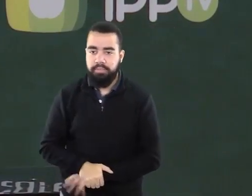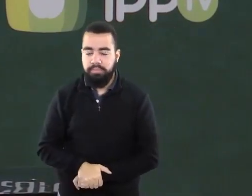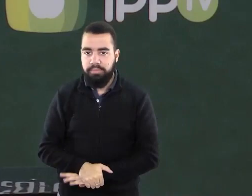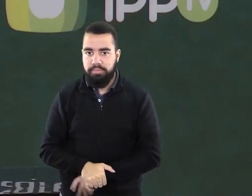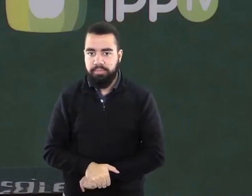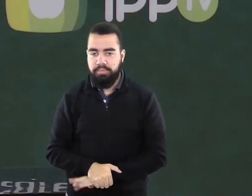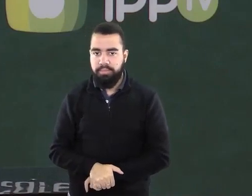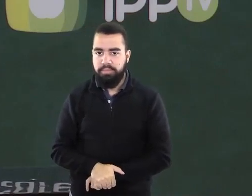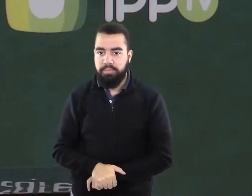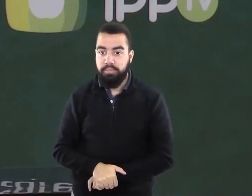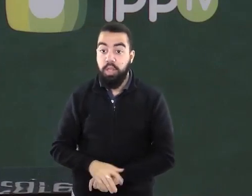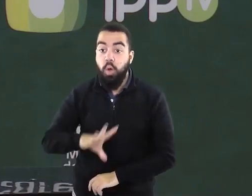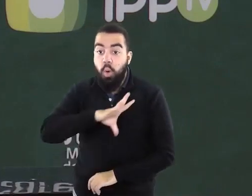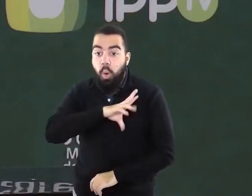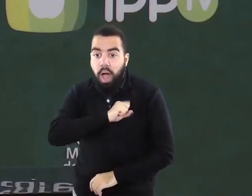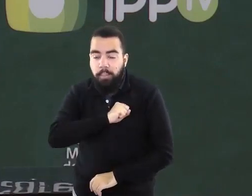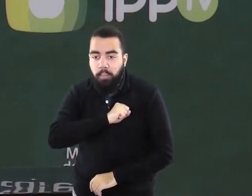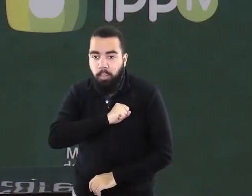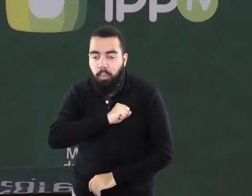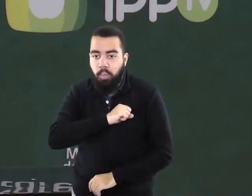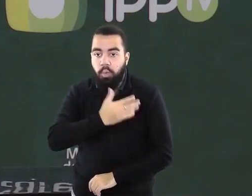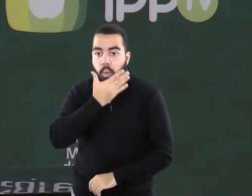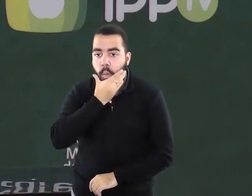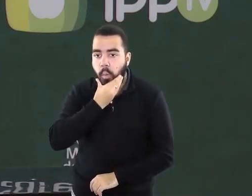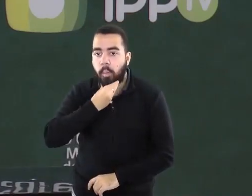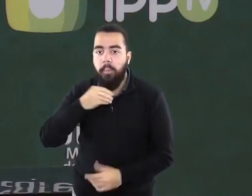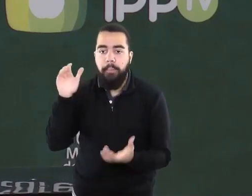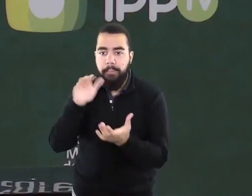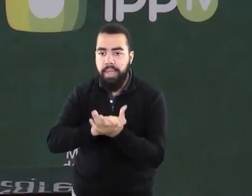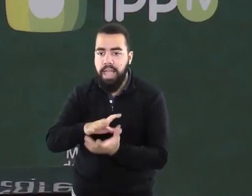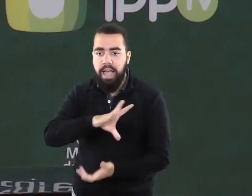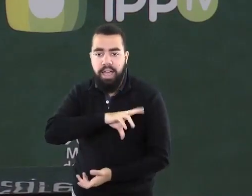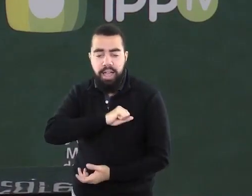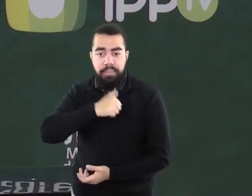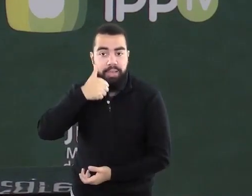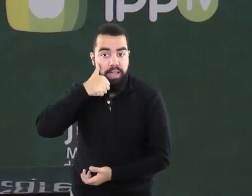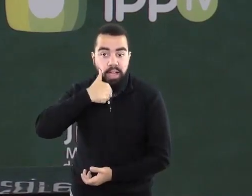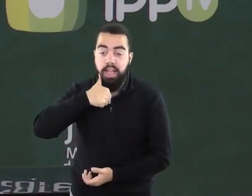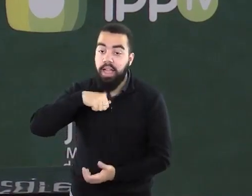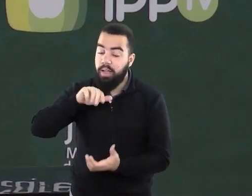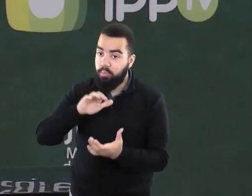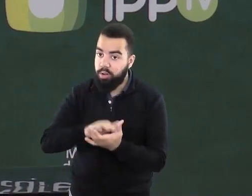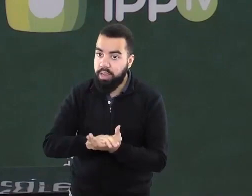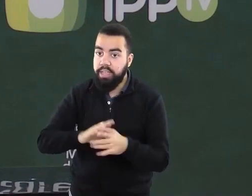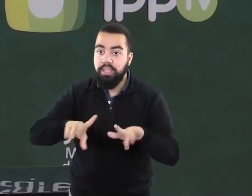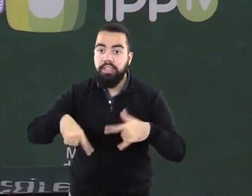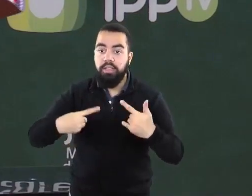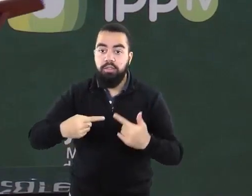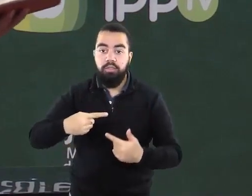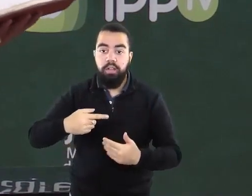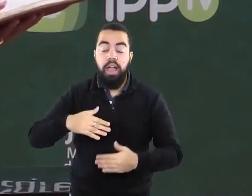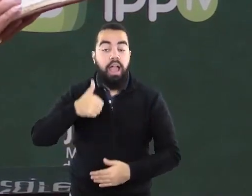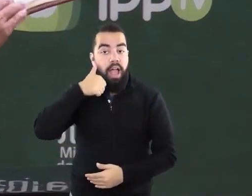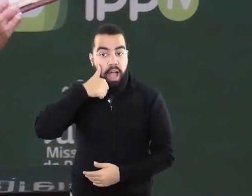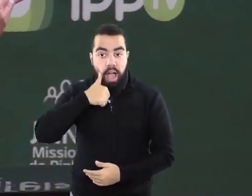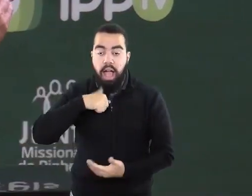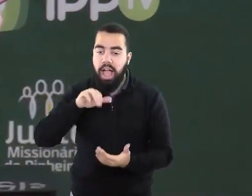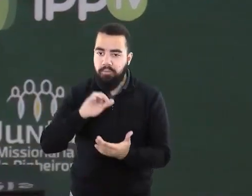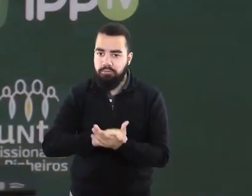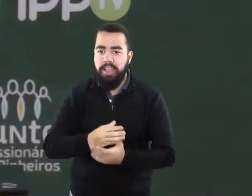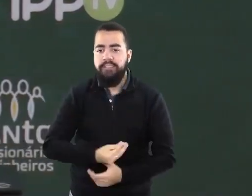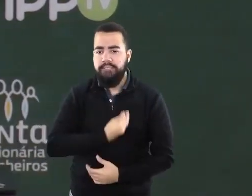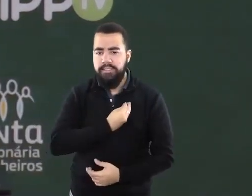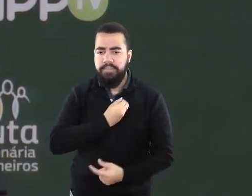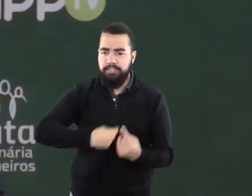marido santifica a sua mulher. Deixa eu ilustrar isso de forma prática. Imagine vocês uma